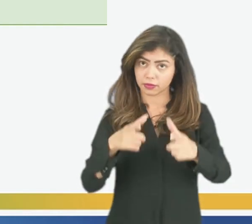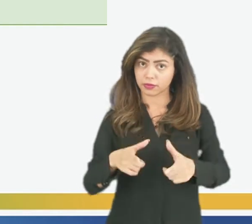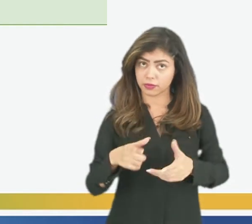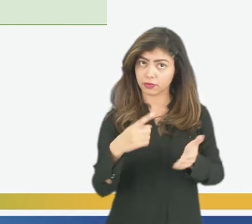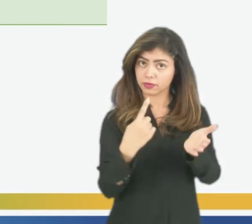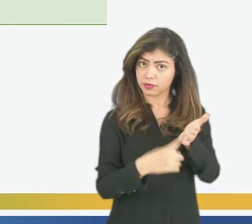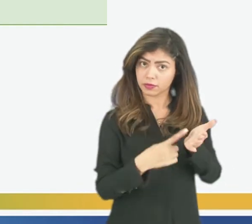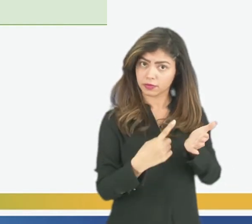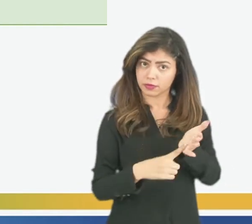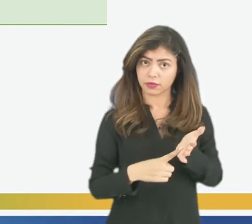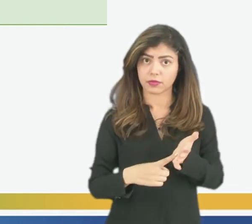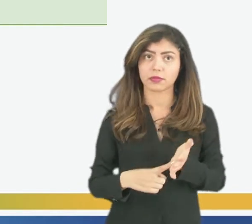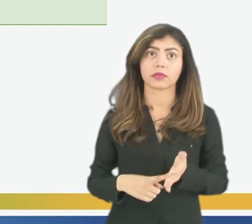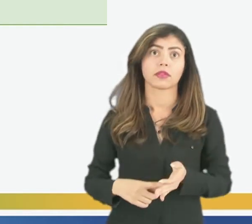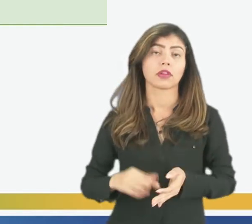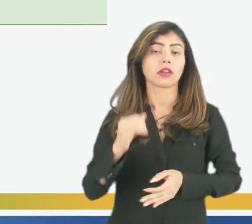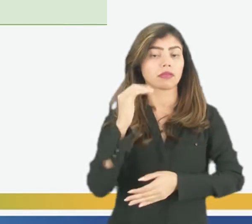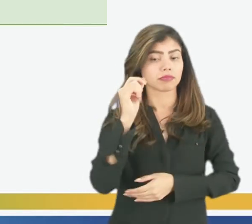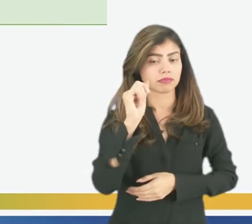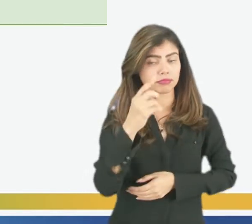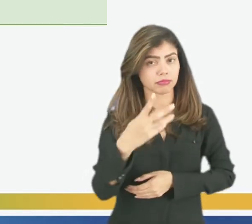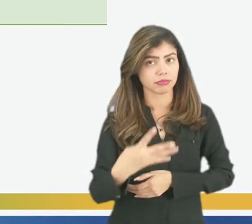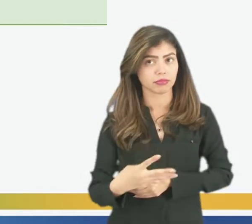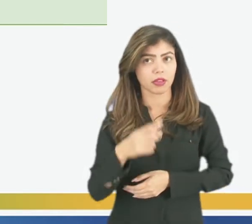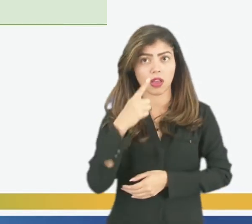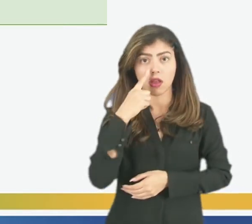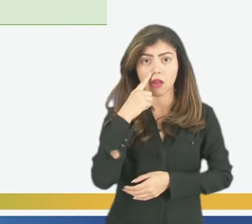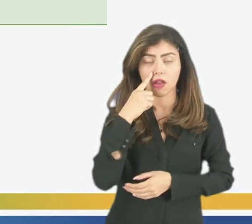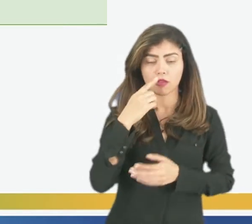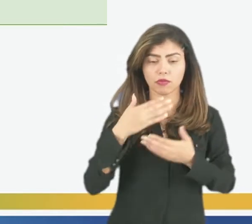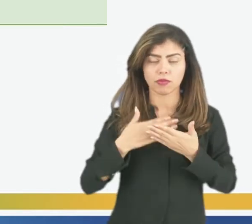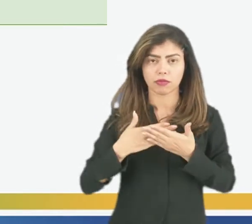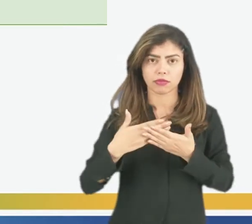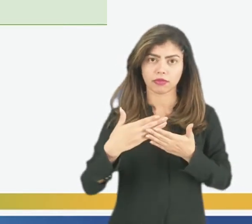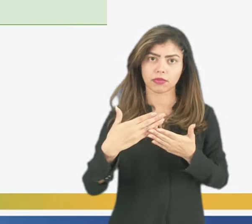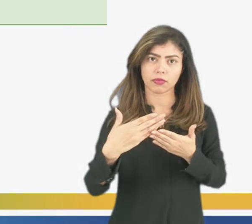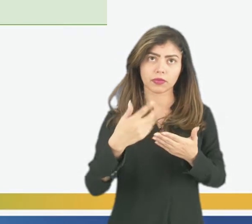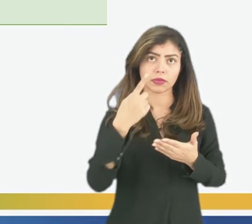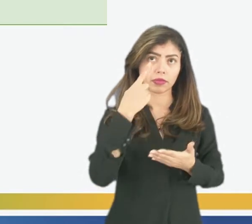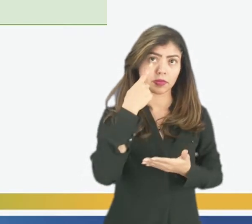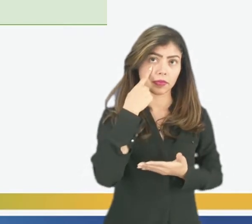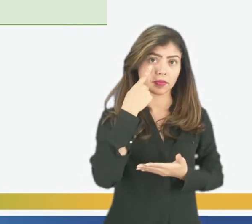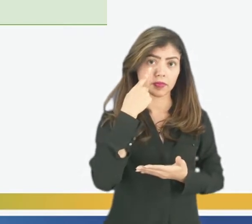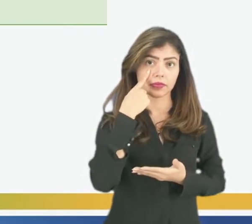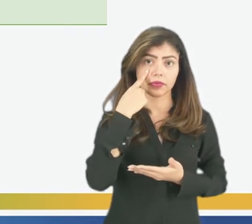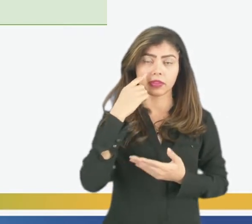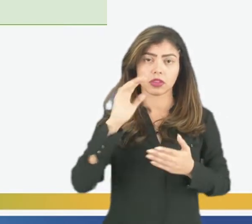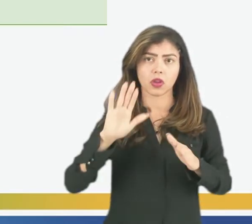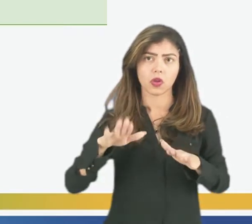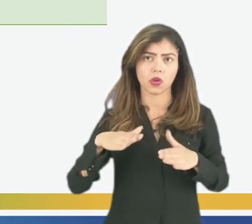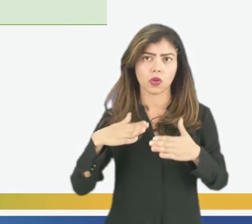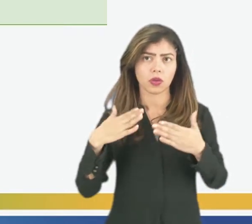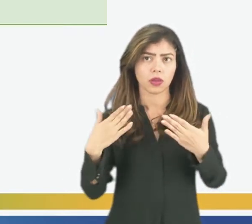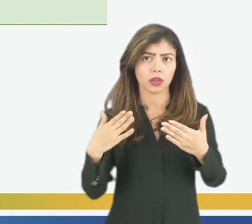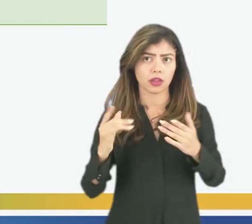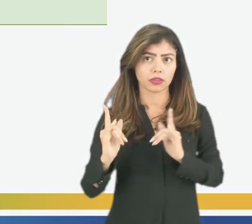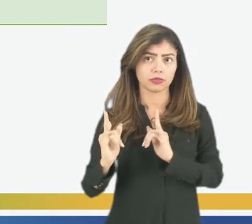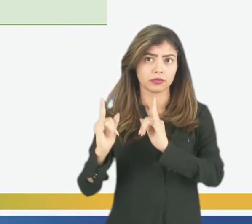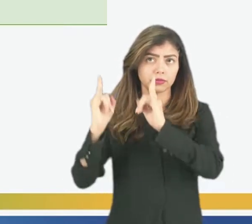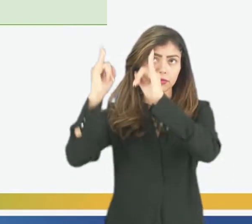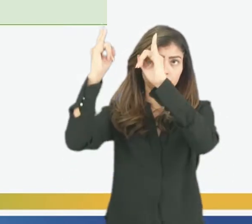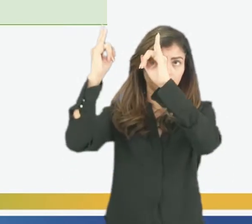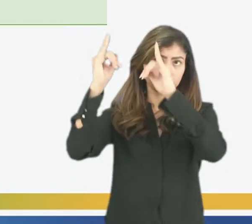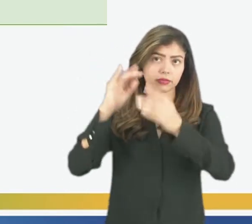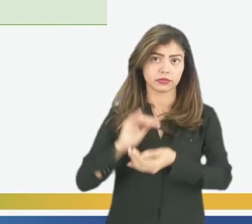de acordo com a sua coordenada. Nós vamos começar, né, verificando qual a localização do meu